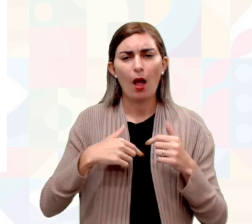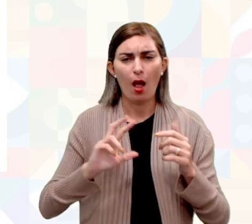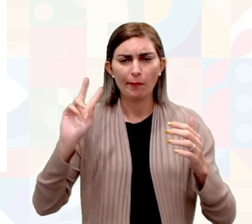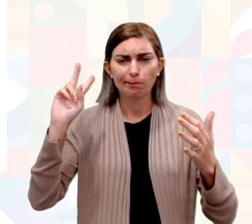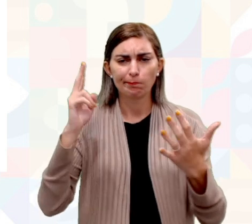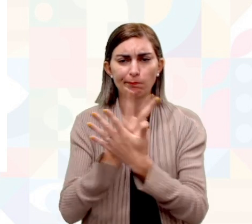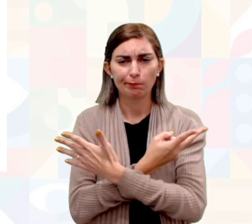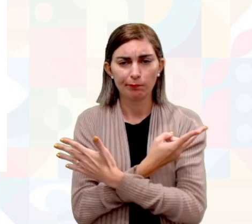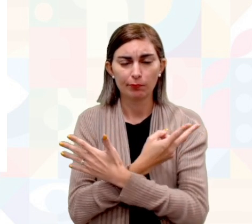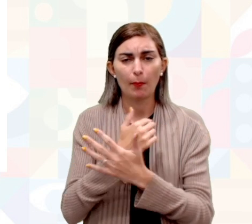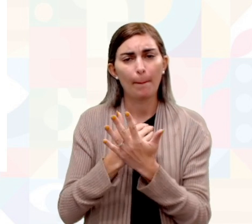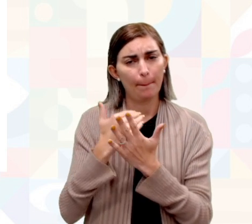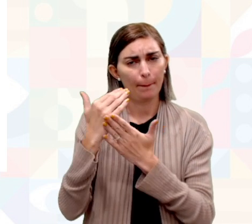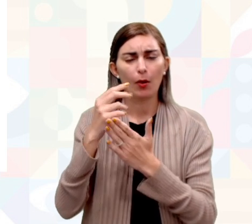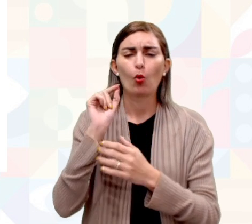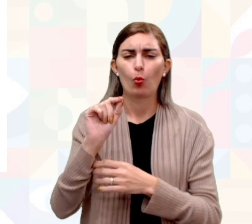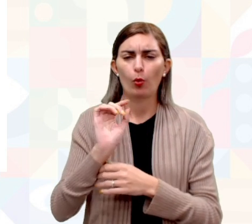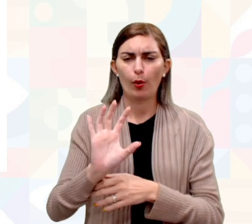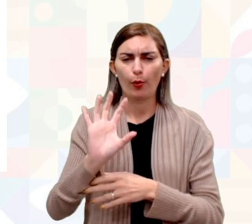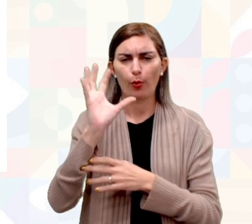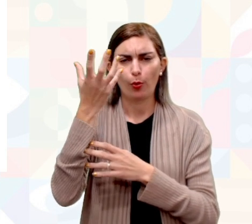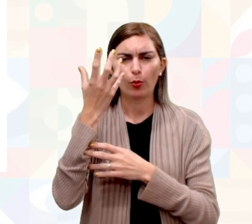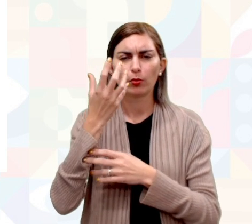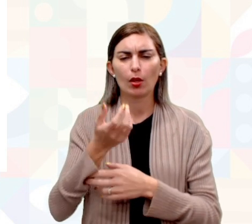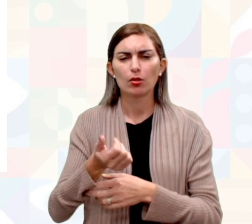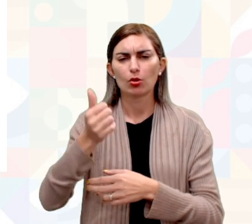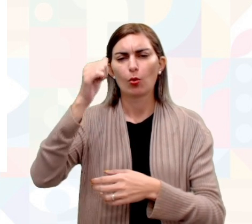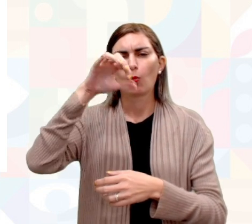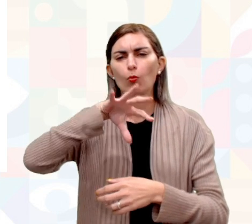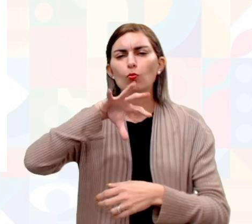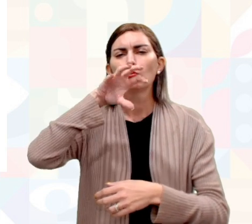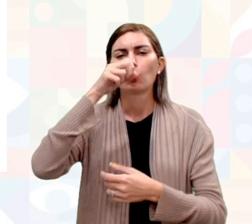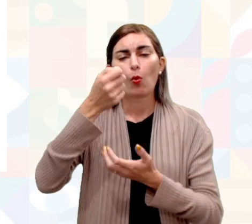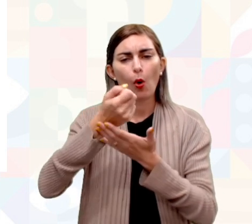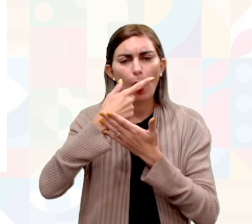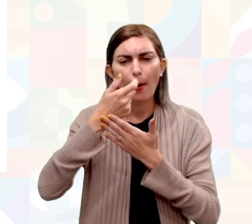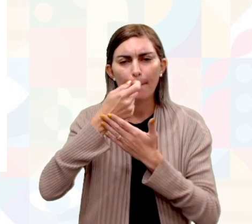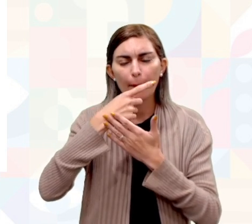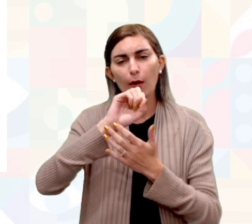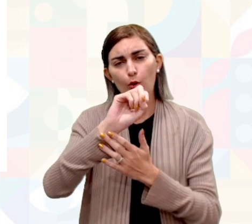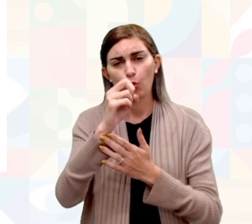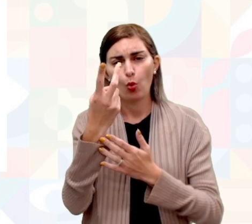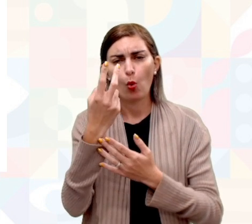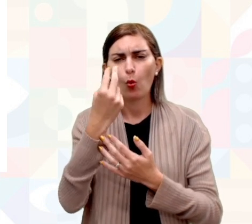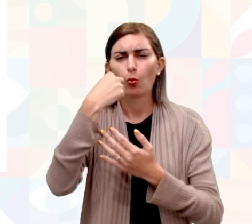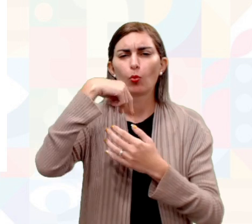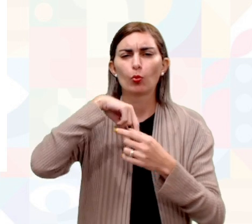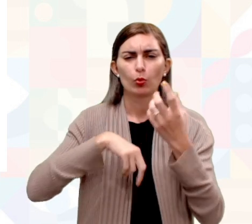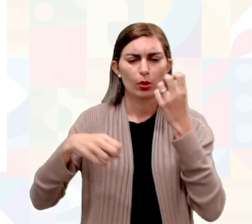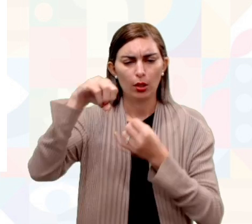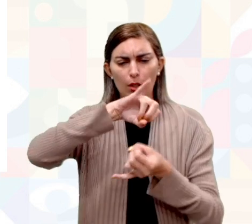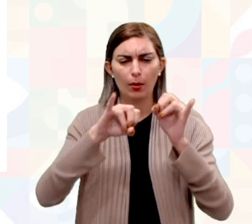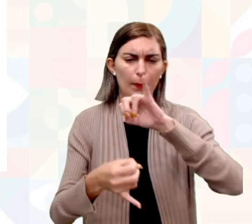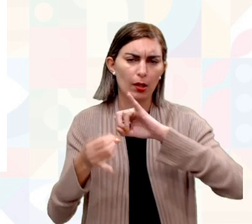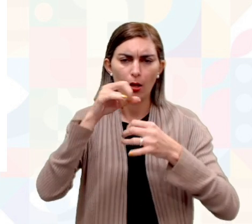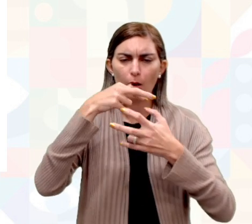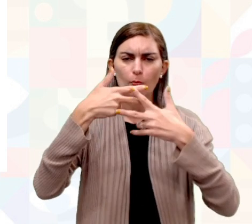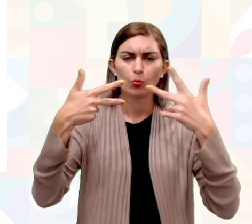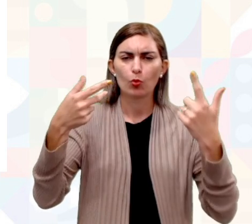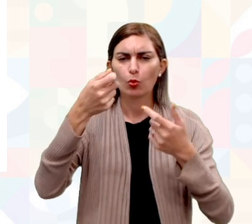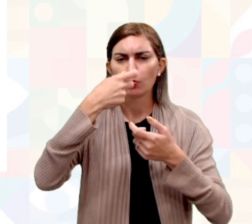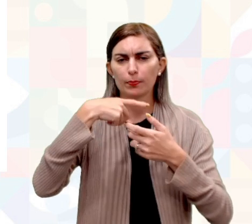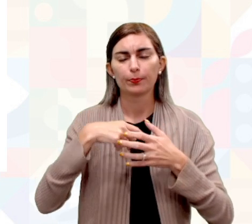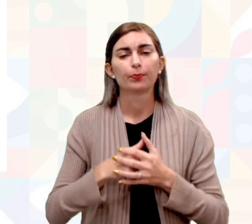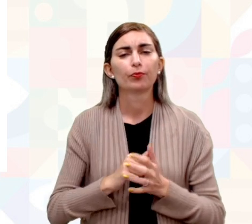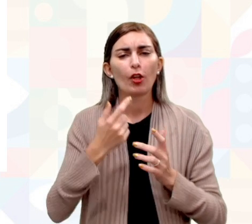geral, eles ocorrem por uma ingestão em excesso ou de medicamento ou de substância química, tá? E a gente vai ver quais